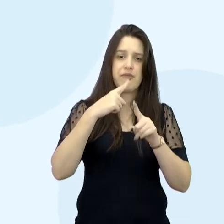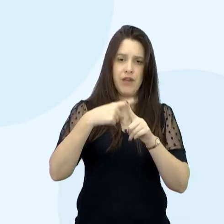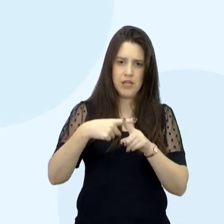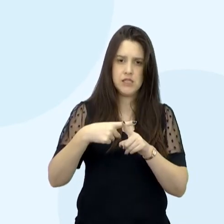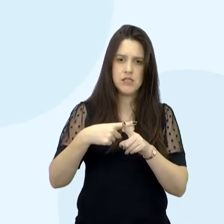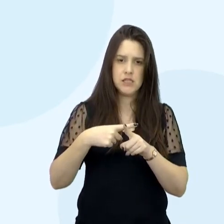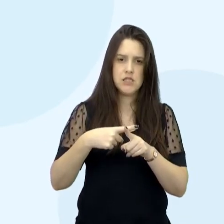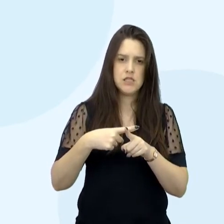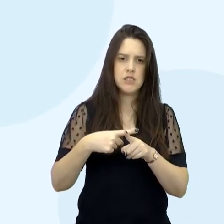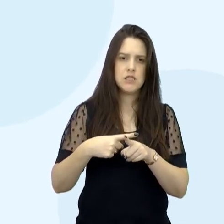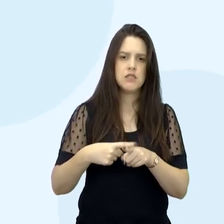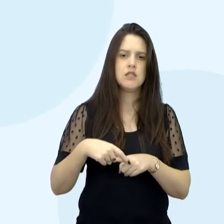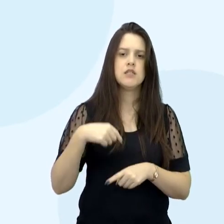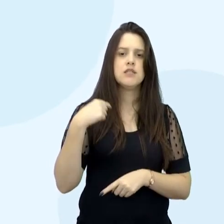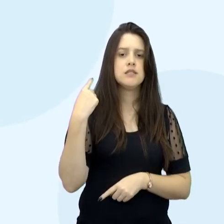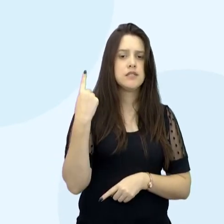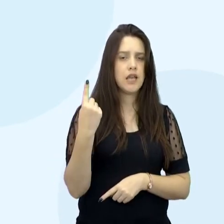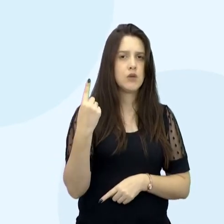vezes